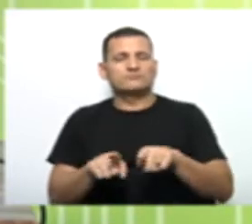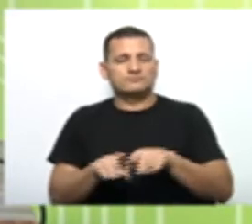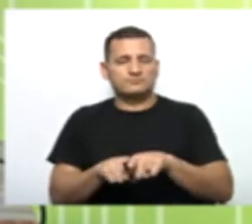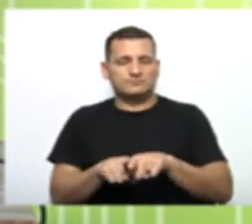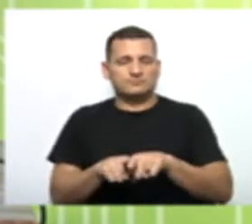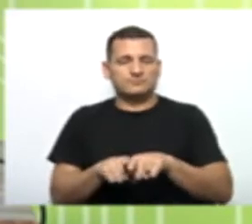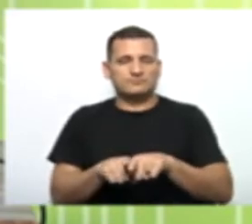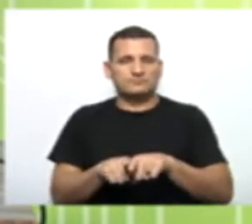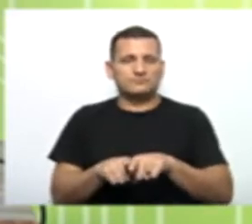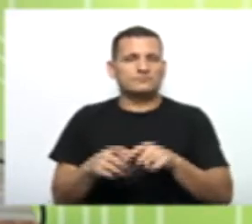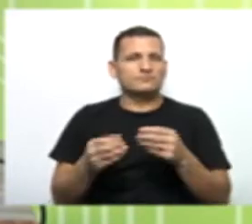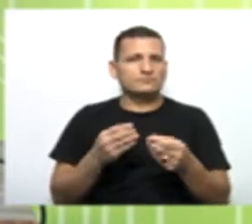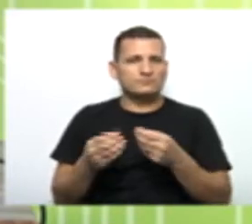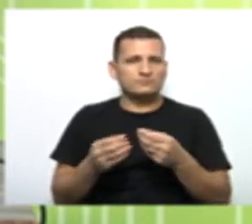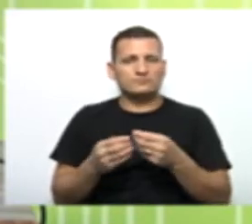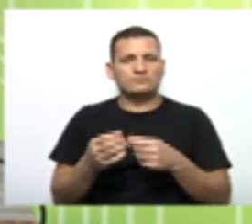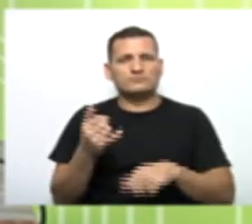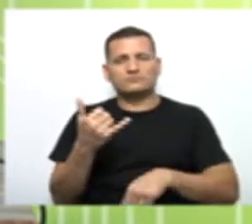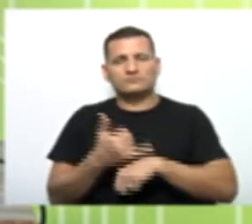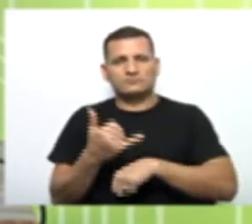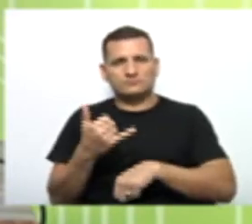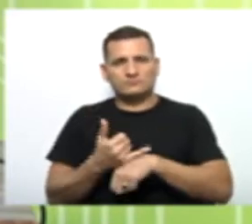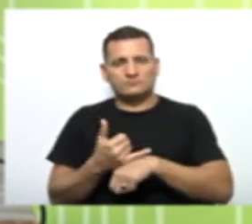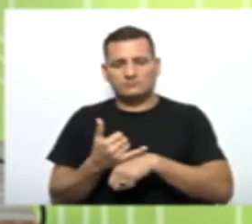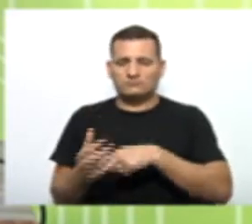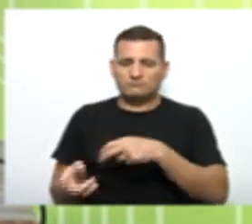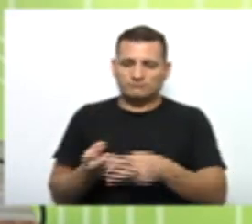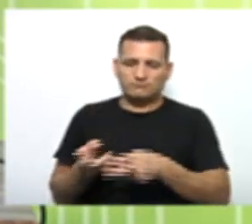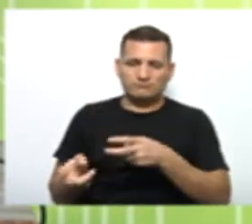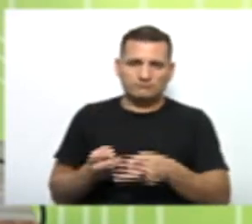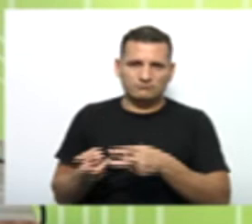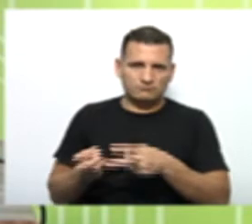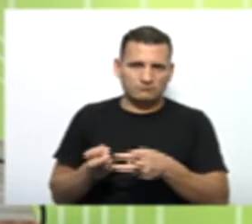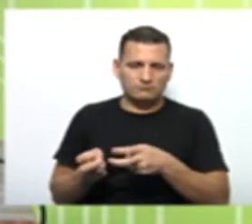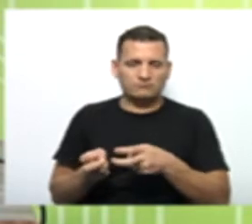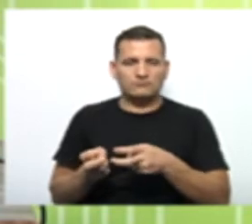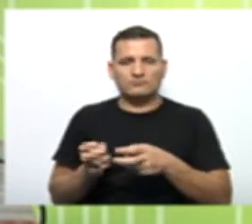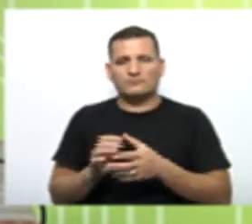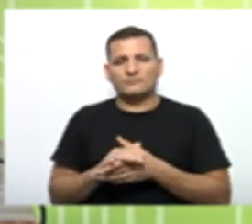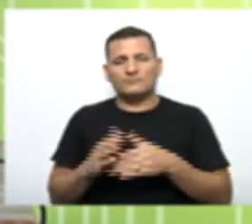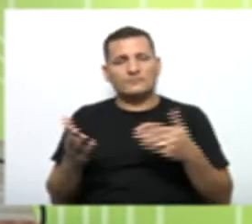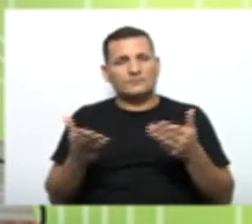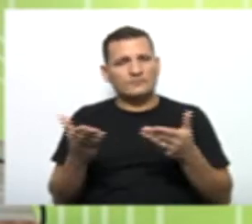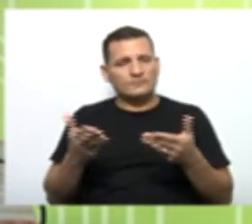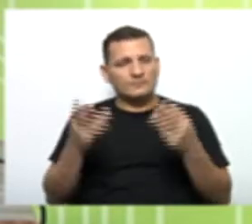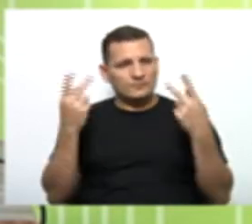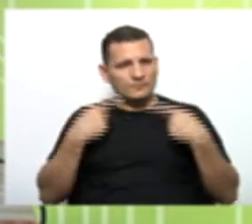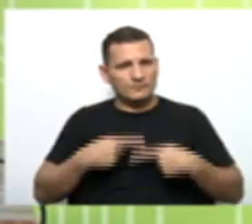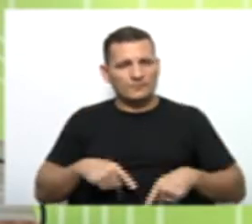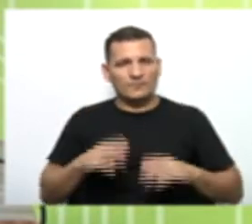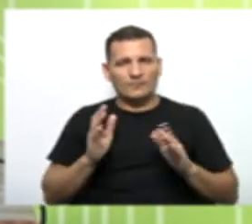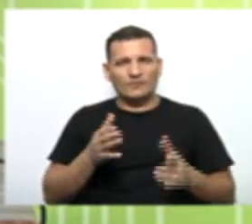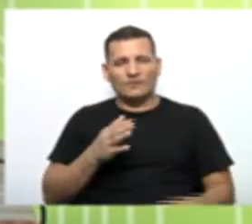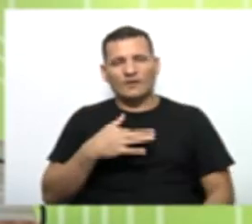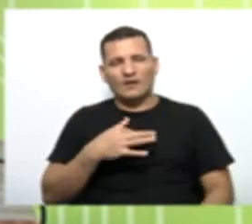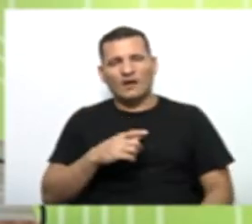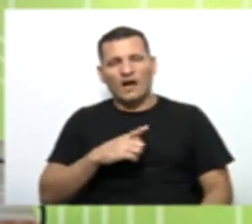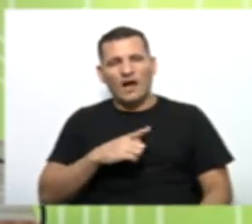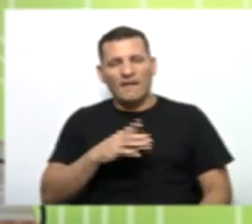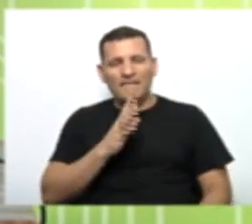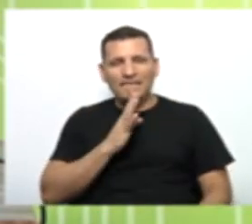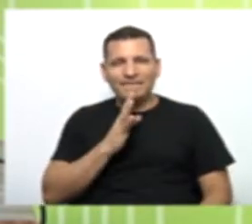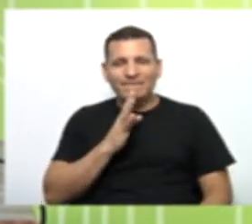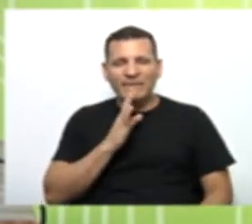pode minerar, retirar metais do solo e purificar esses metais. Agora o homem já tem um conhecimento maior